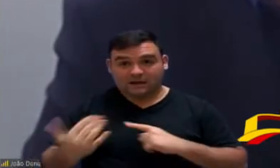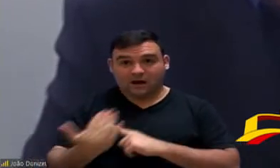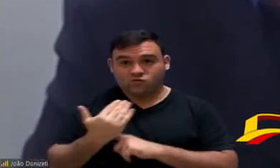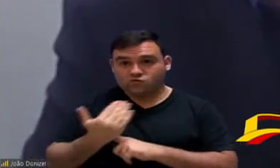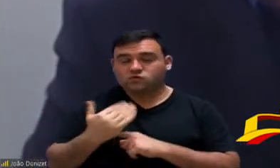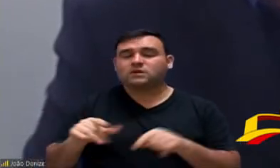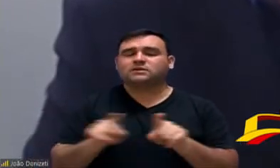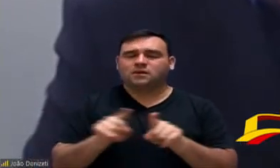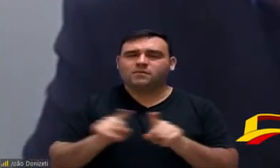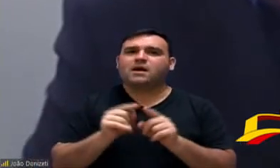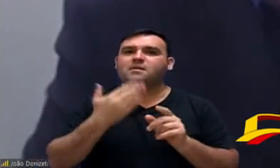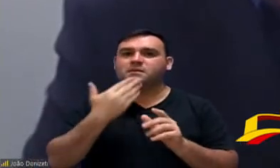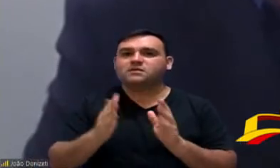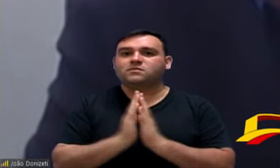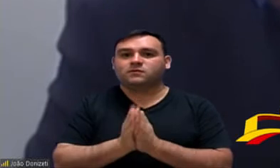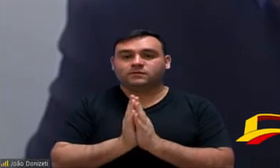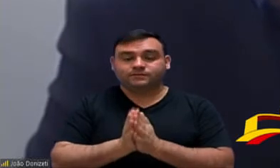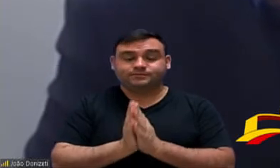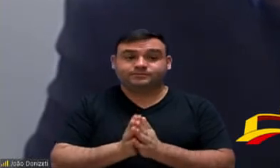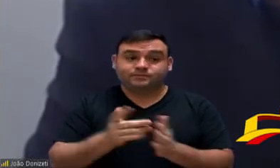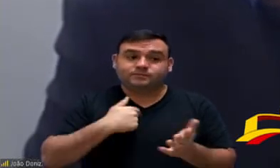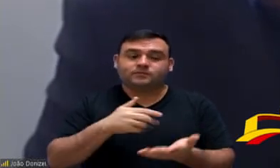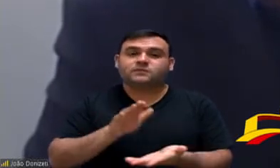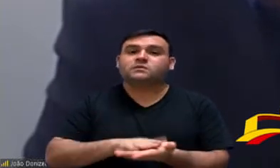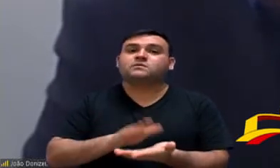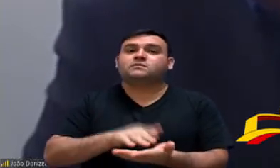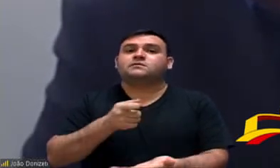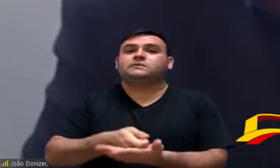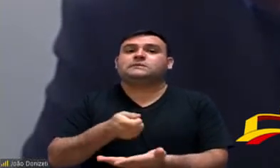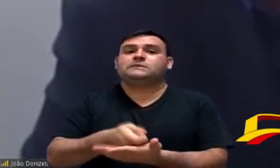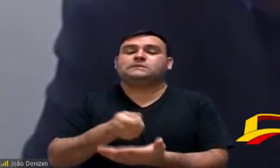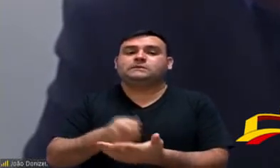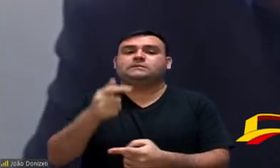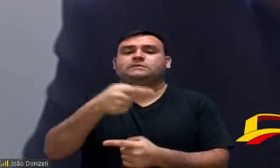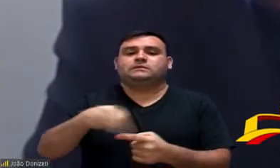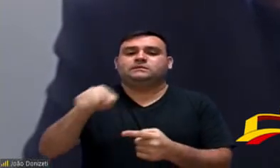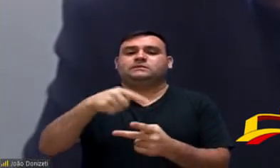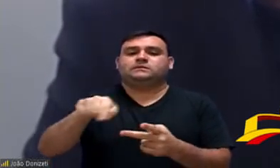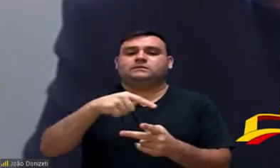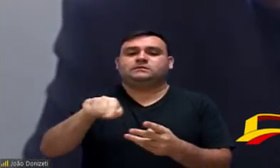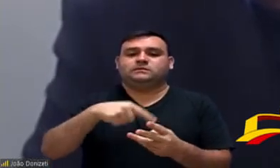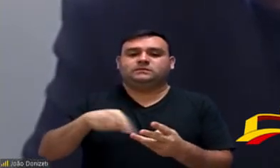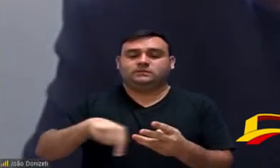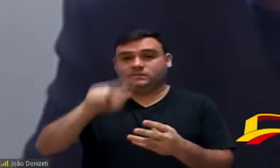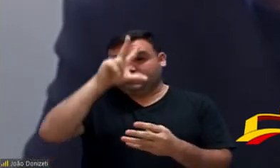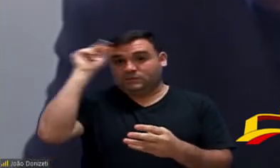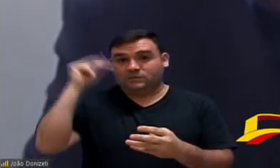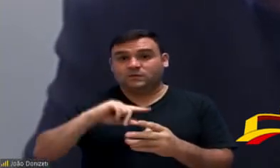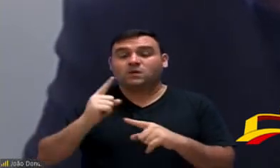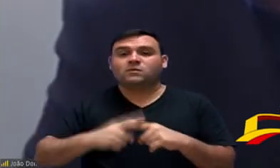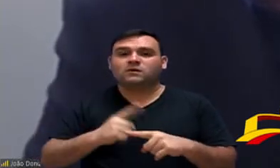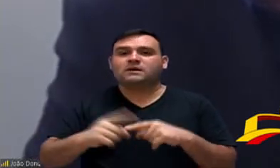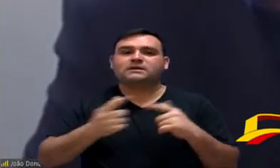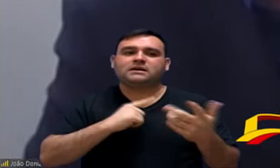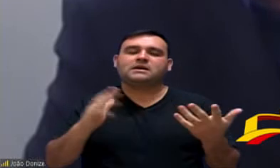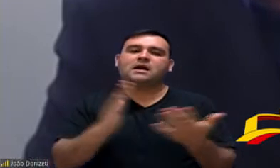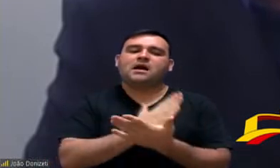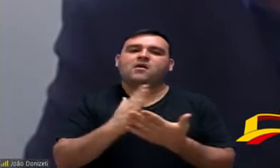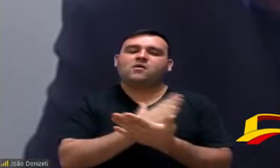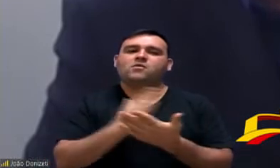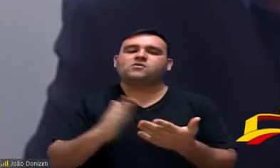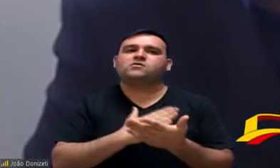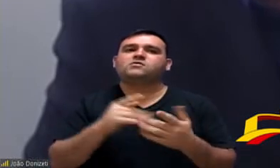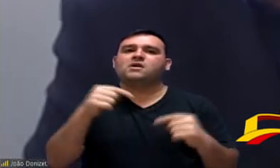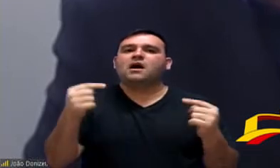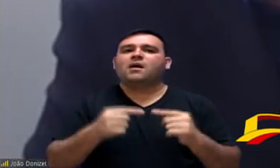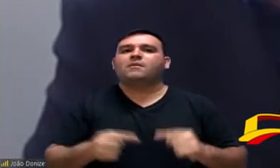ajude. Eu vou começar agora a cobrar semanalmente a Prefeitura o andamento de alguns processos que estão